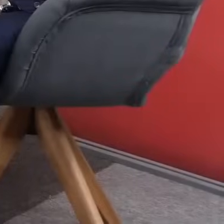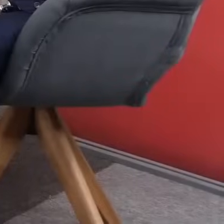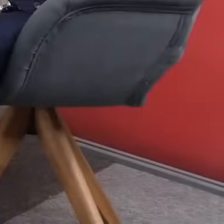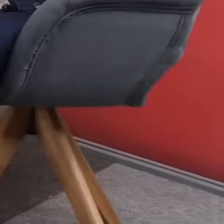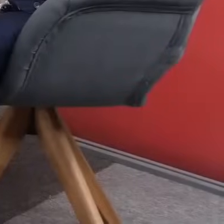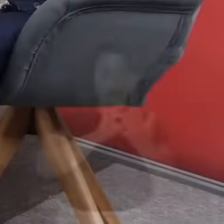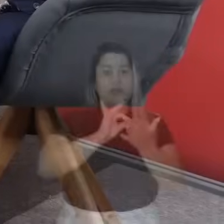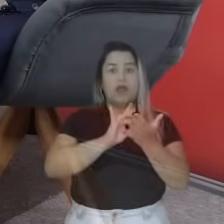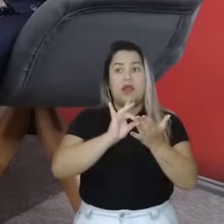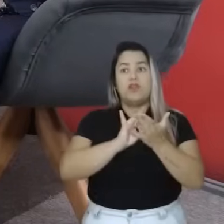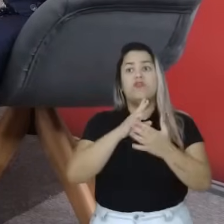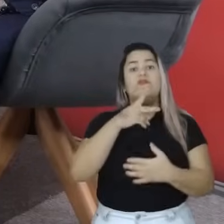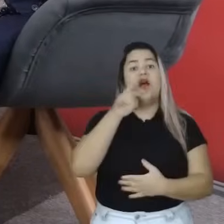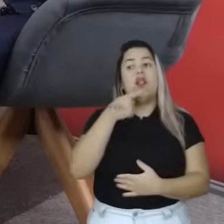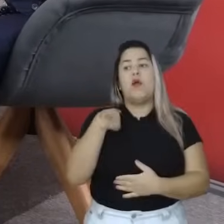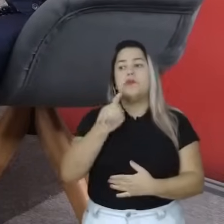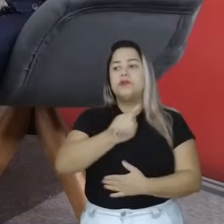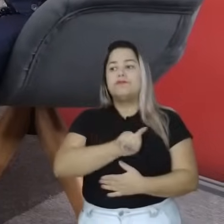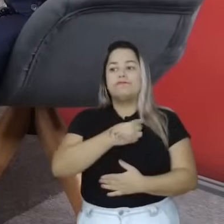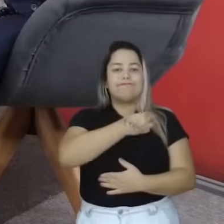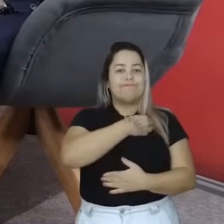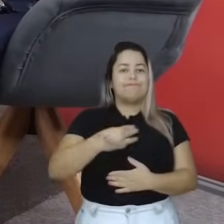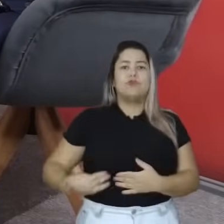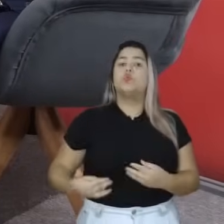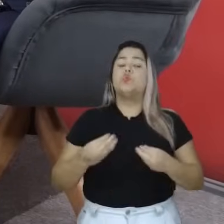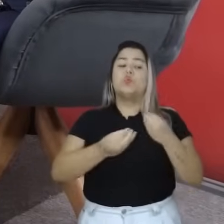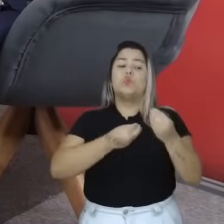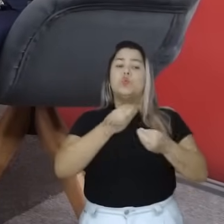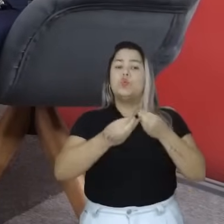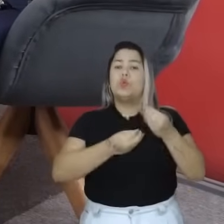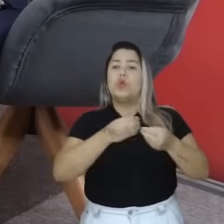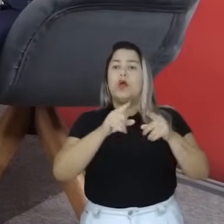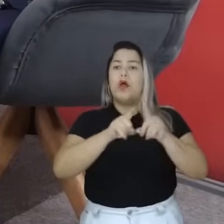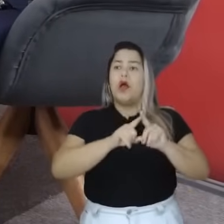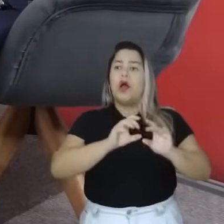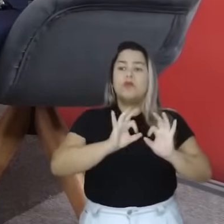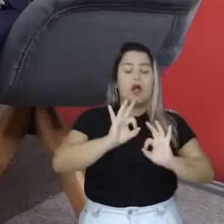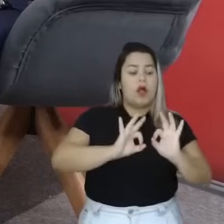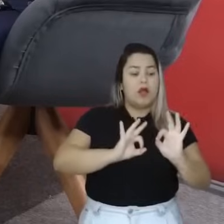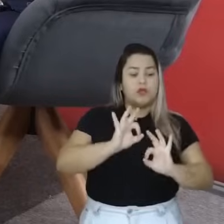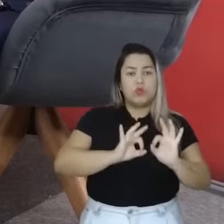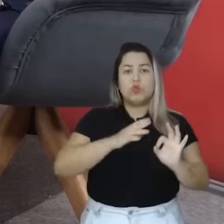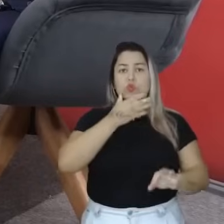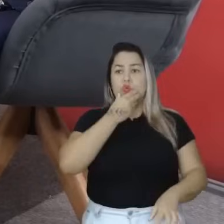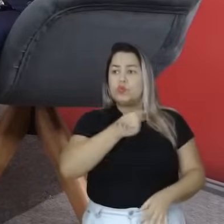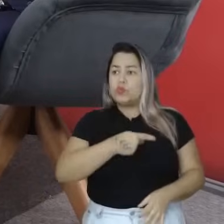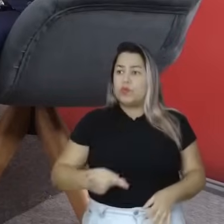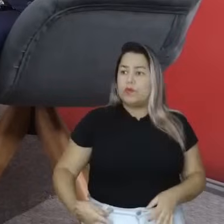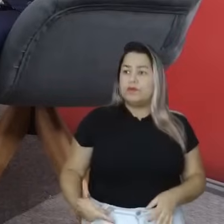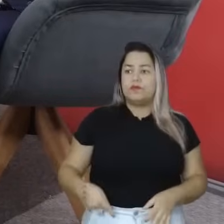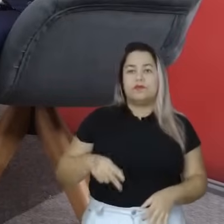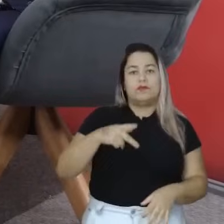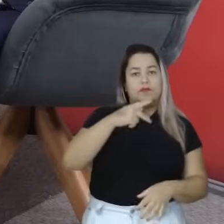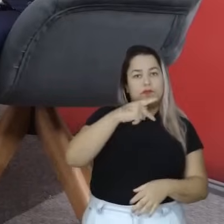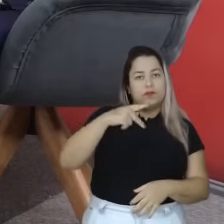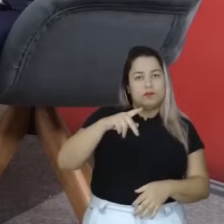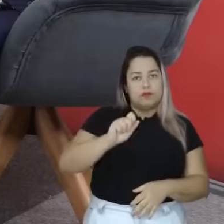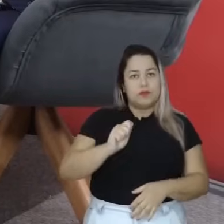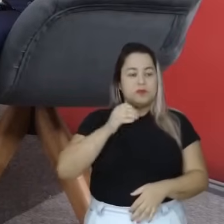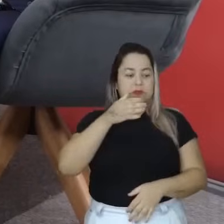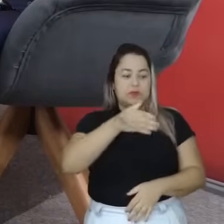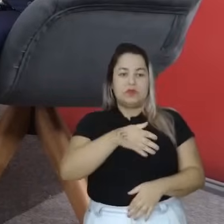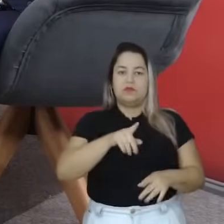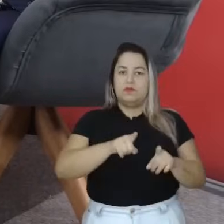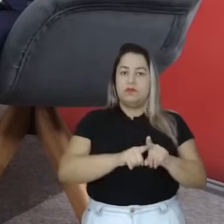verdade. Conta pra gente, ministro, como foi tocar essa demanda do presidente Lula de fazer o PPA mais participativo da história